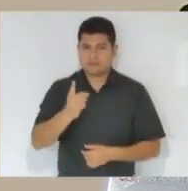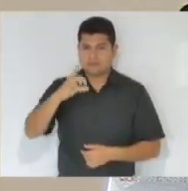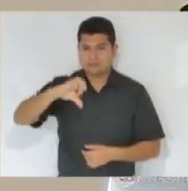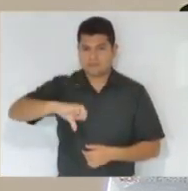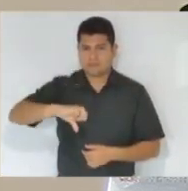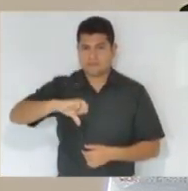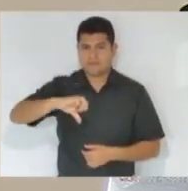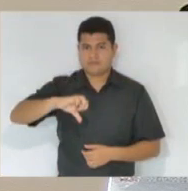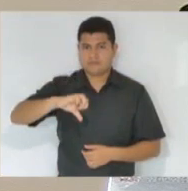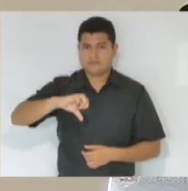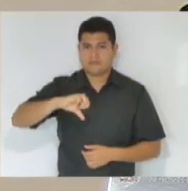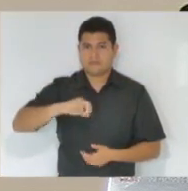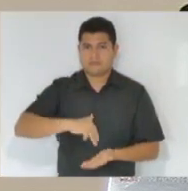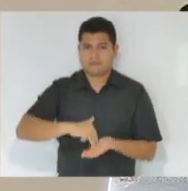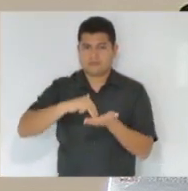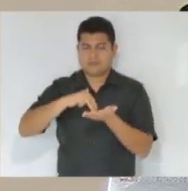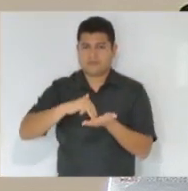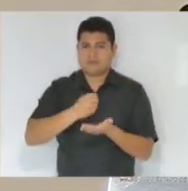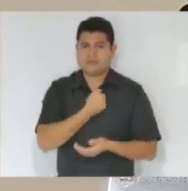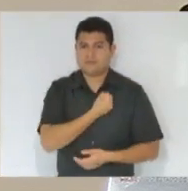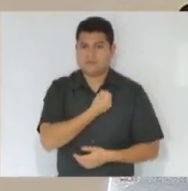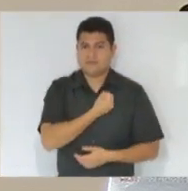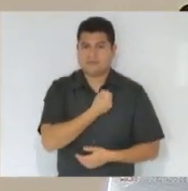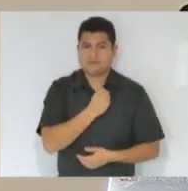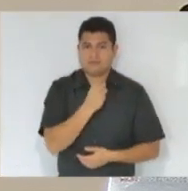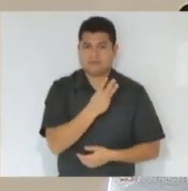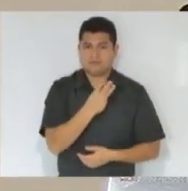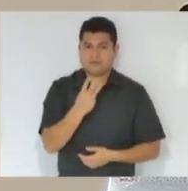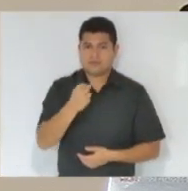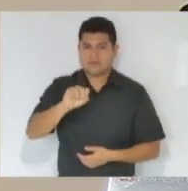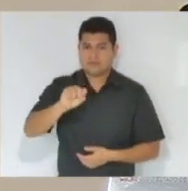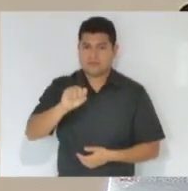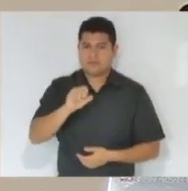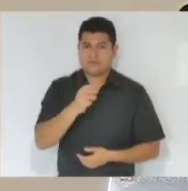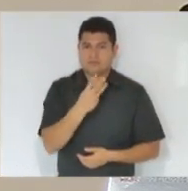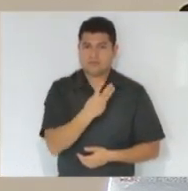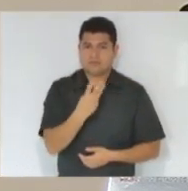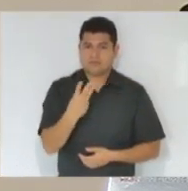324/2019. As moções números 338 e